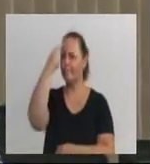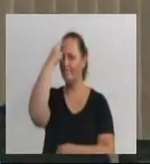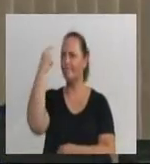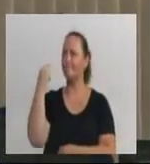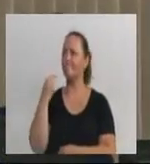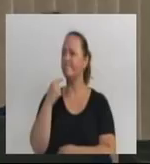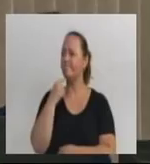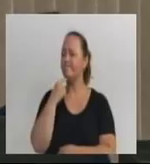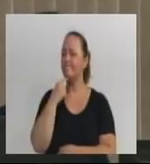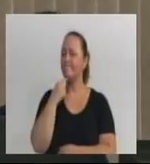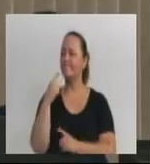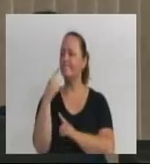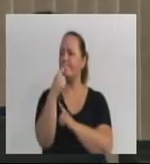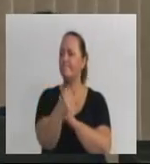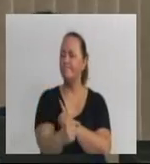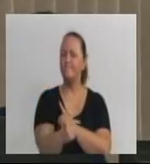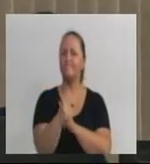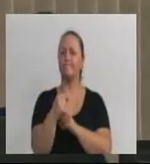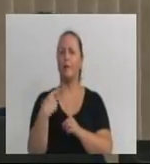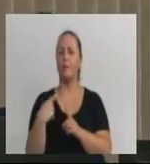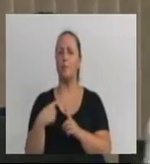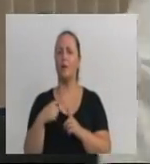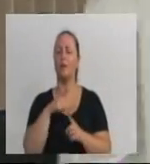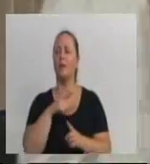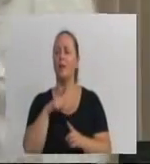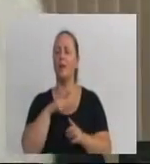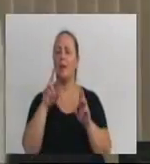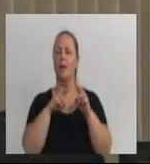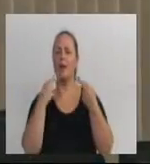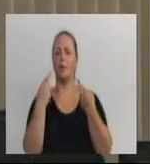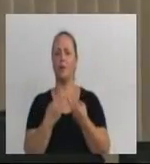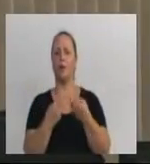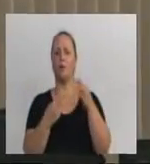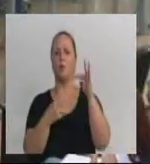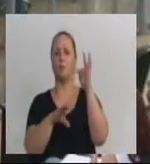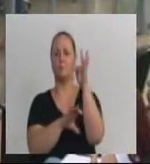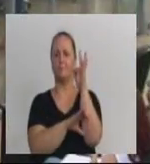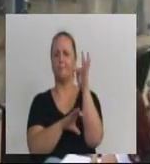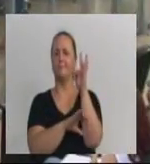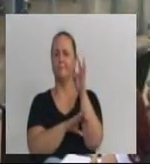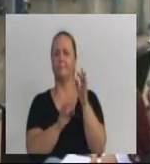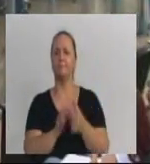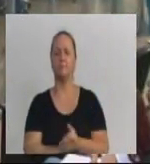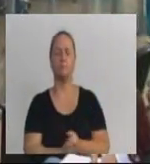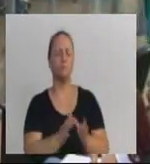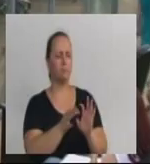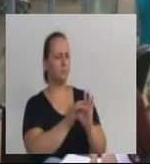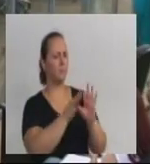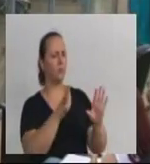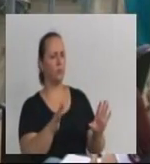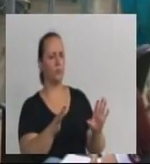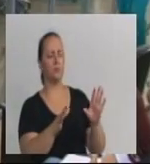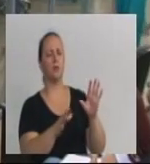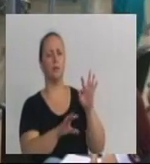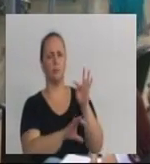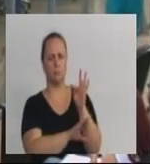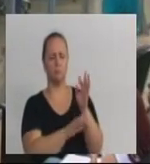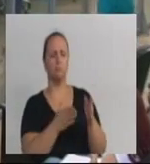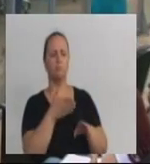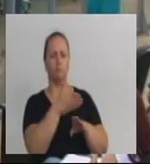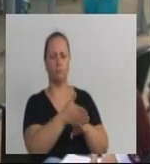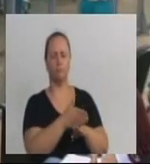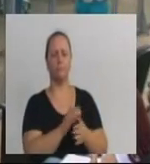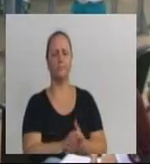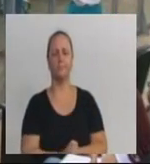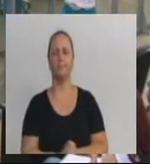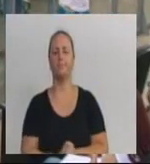Cultural, precisava me ausentar para participar dessa reunião, presidente. Autorizada a sua ausência temporária da sessão. Obrigado.